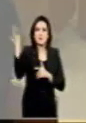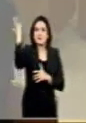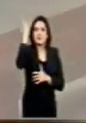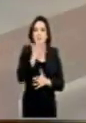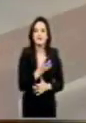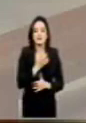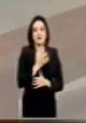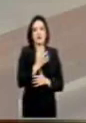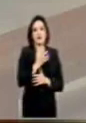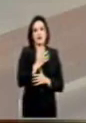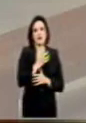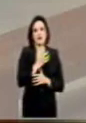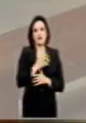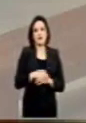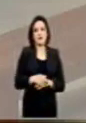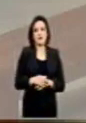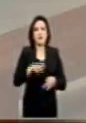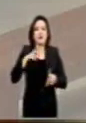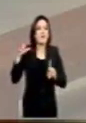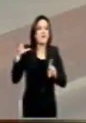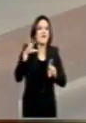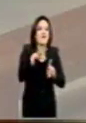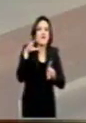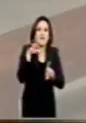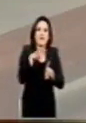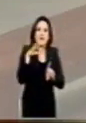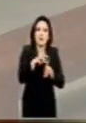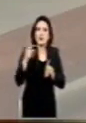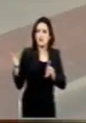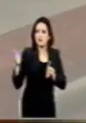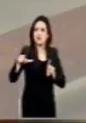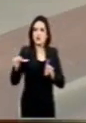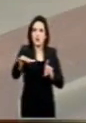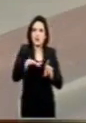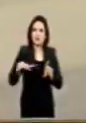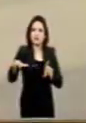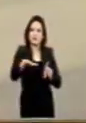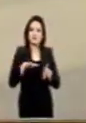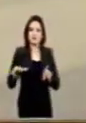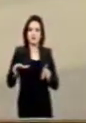politização. Influxos indevidos de outras esferas.